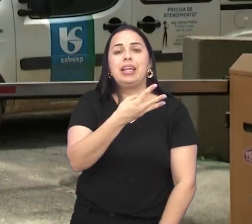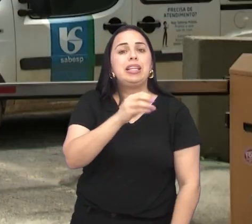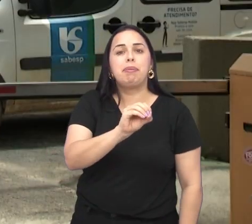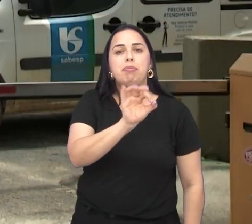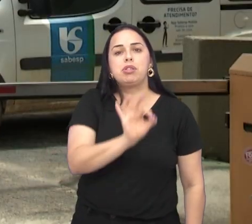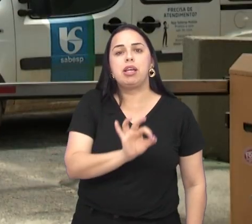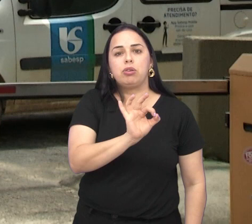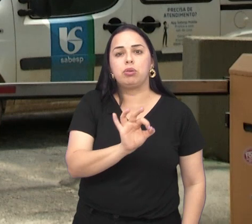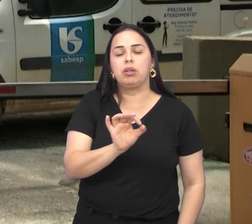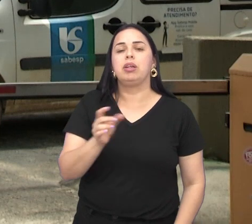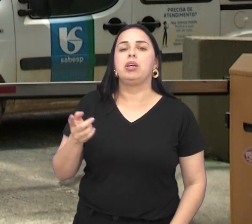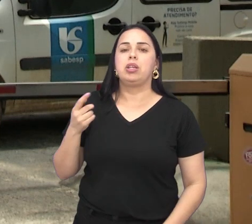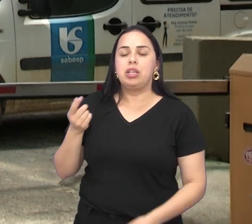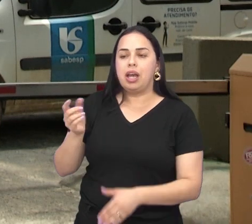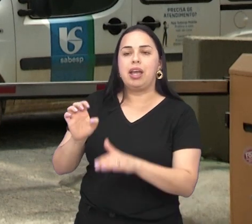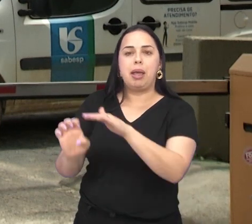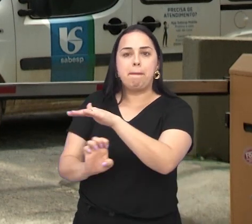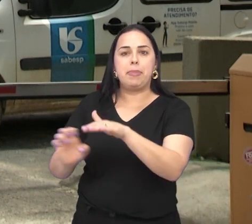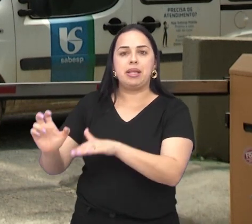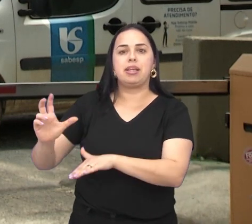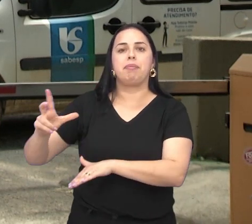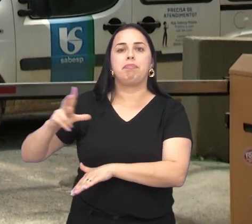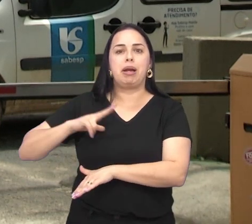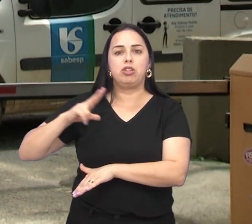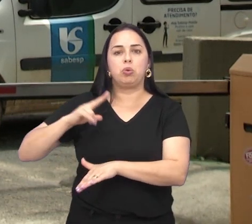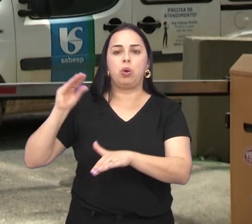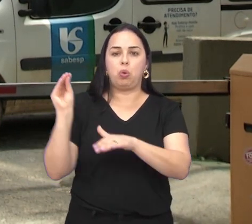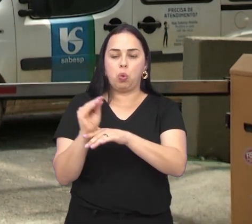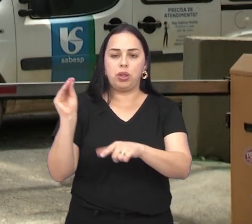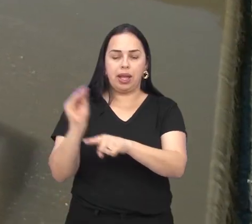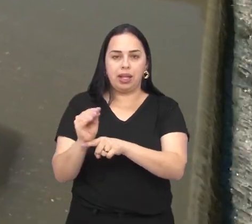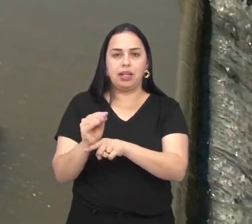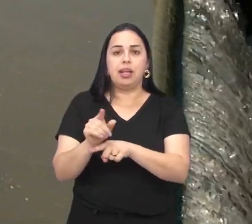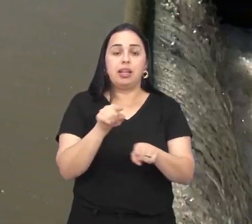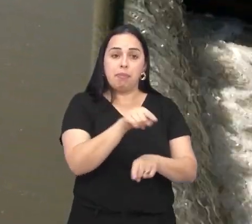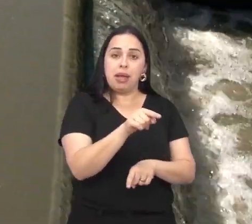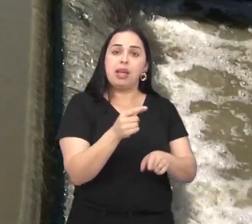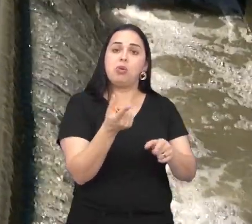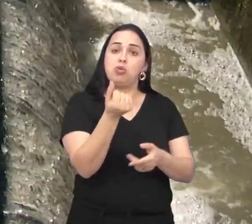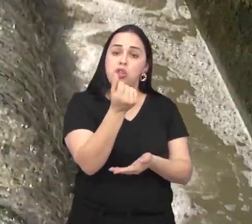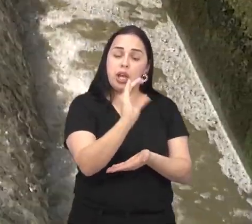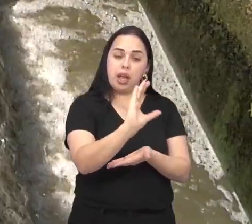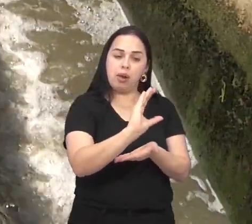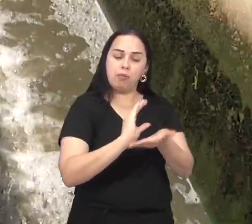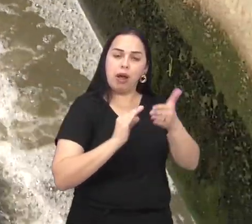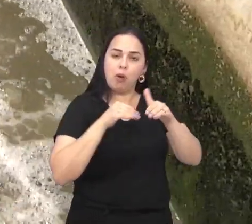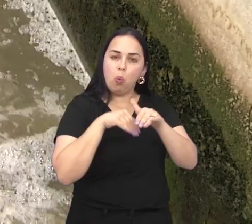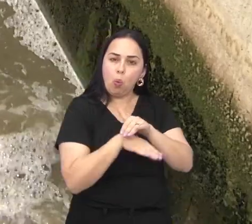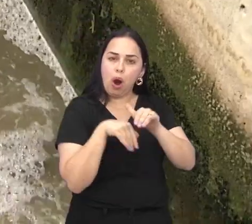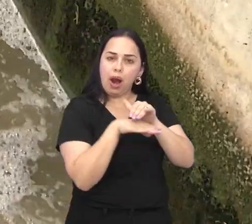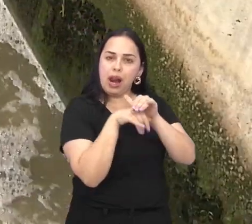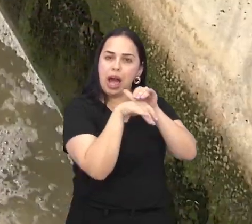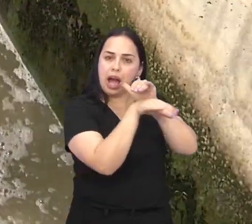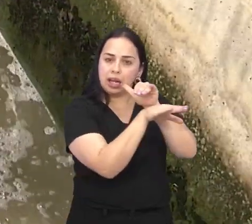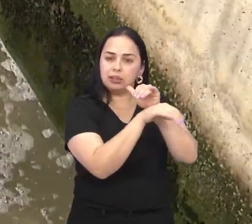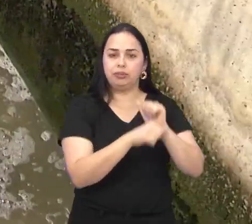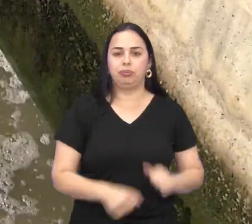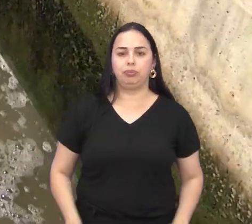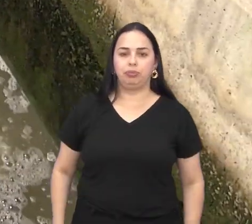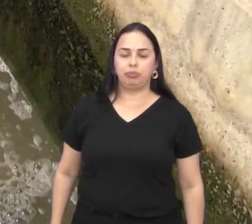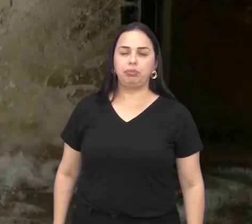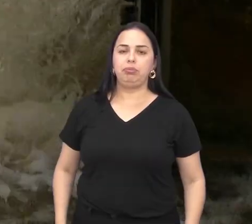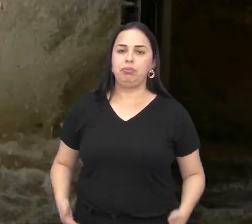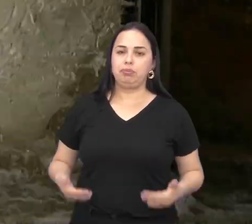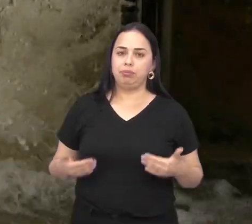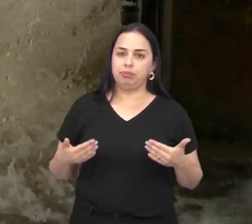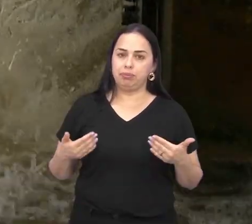uma parte do valor será destinada à criação do Fundo de Apoio à Universalização do Saneamento no Estado de São